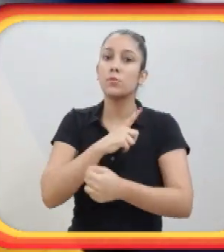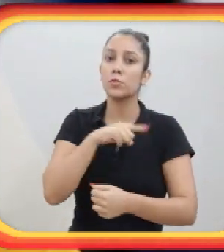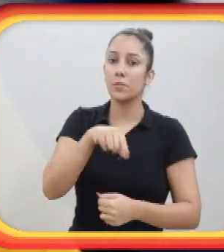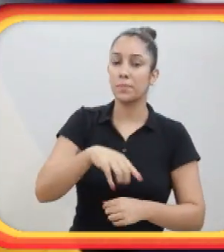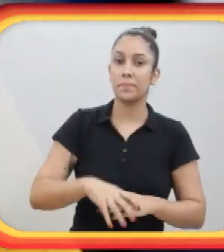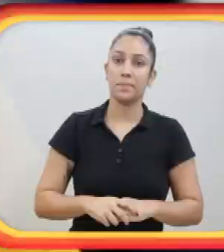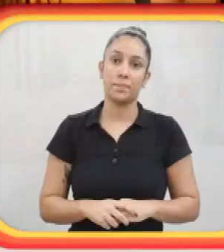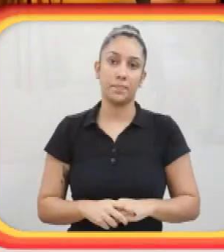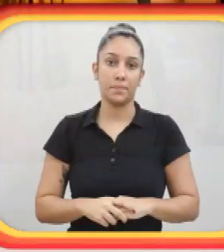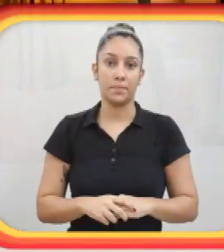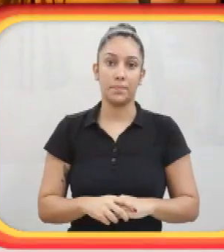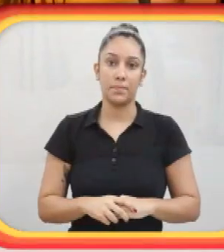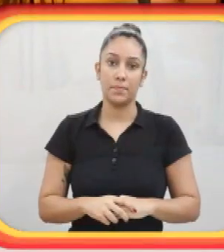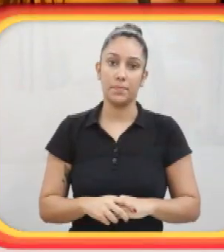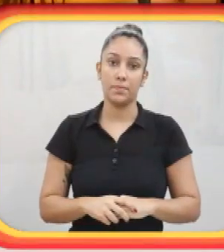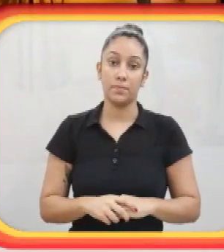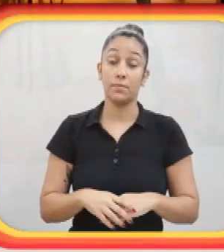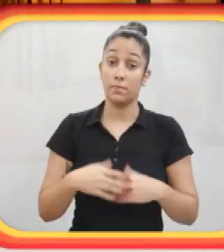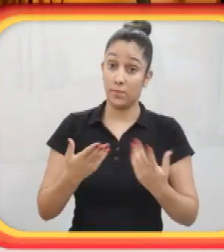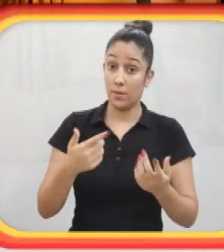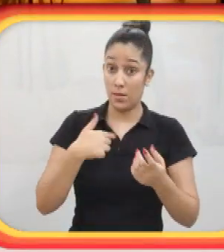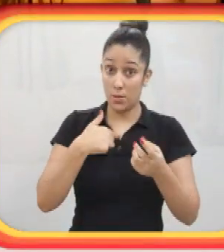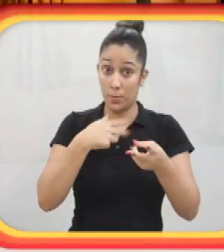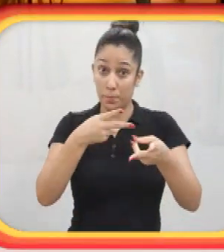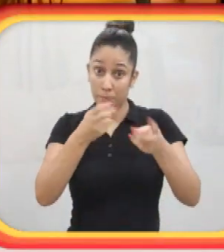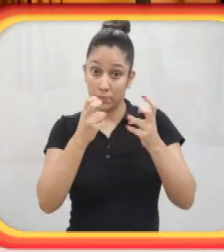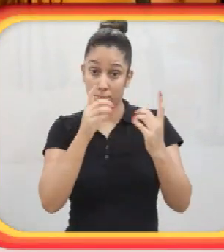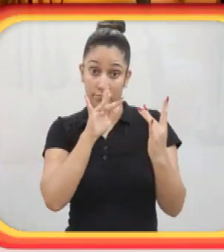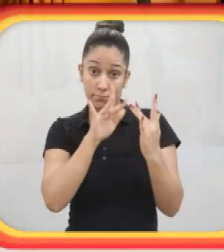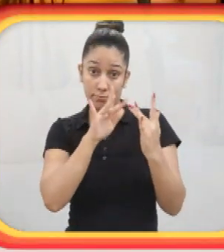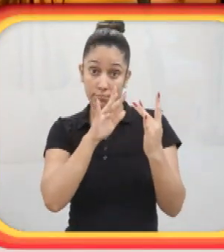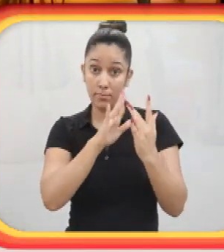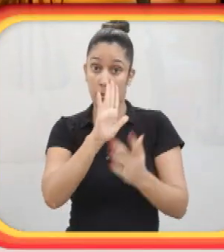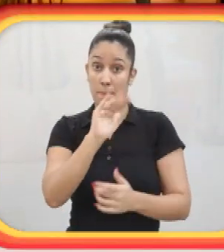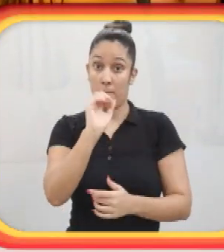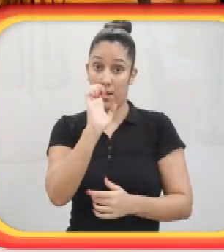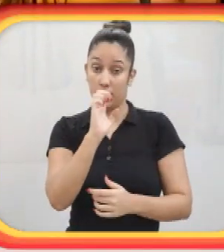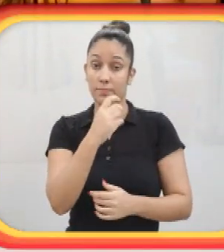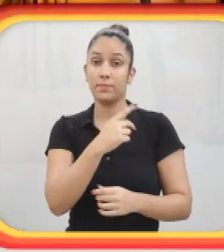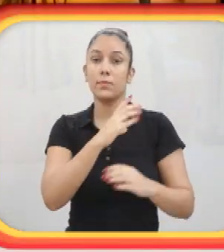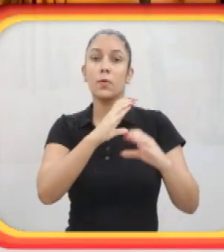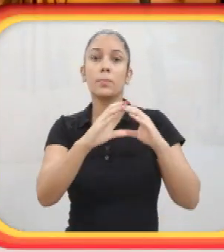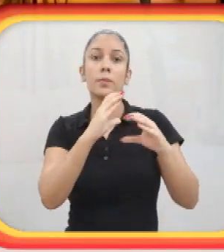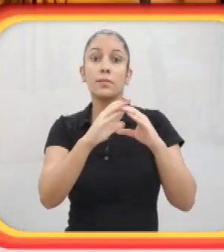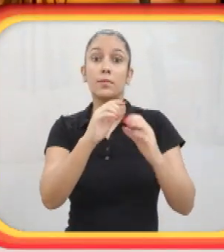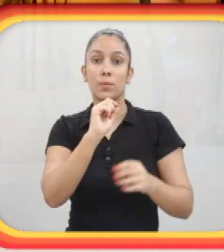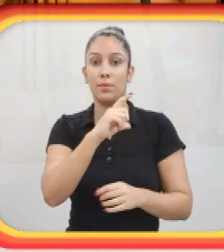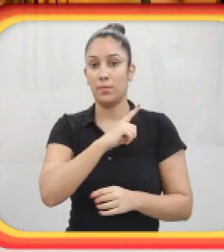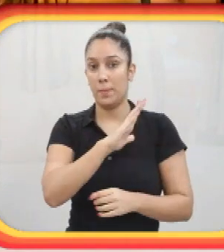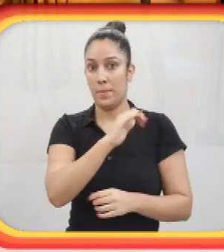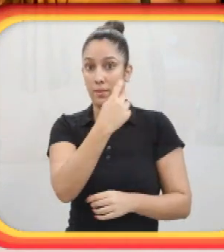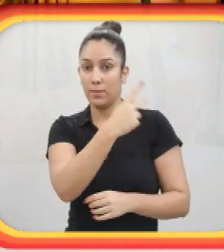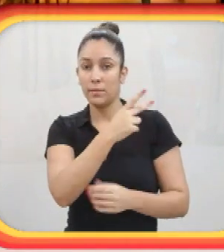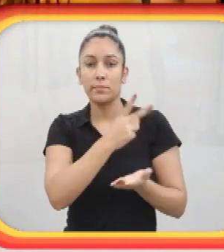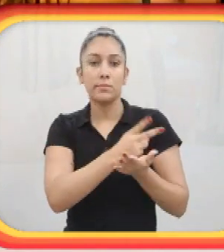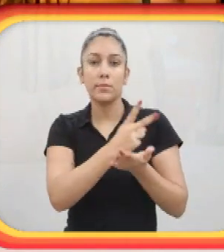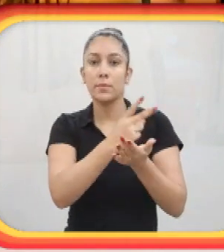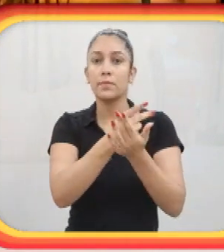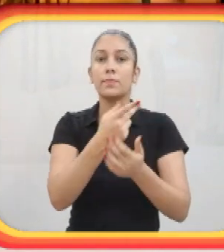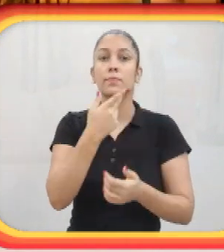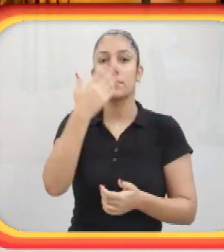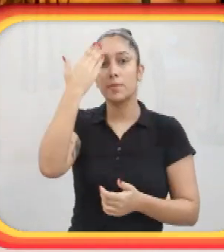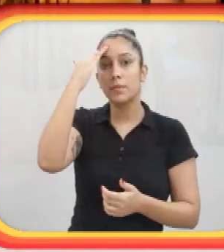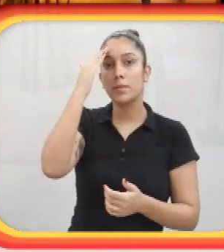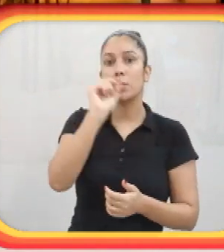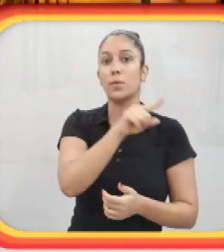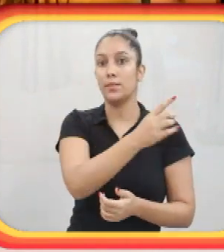esse potencial? Eu percebia o contato dela com a mãe, né, a comunicação que ela tinha com a mãe sempre entendia o que